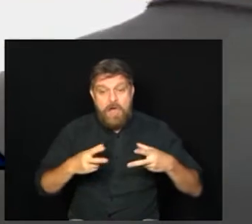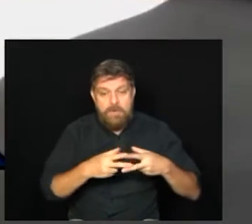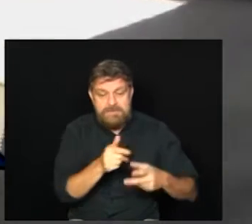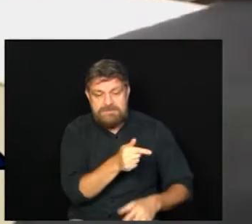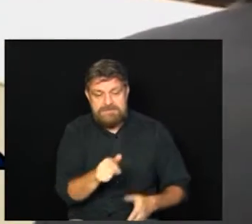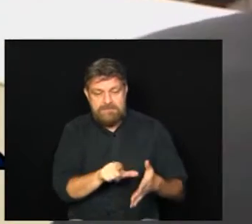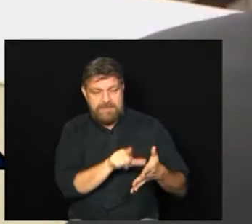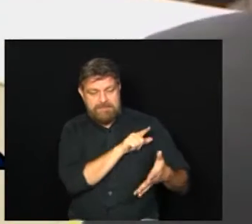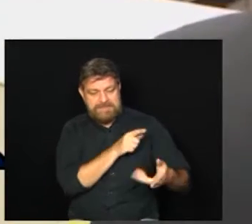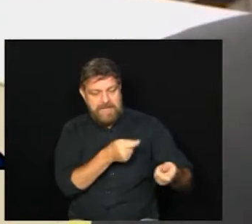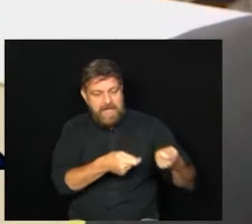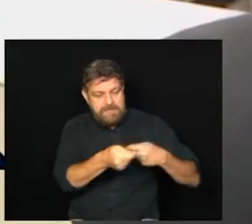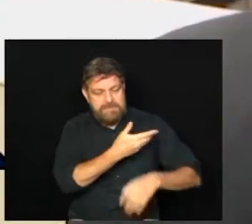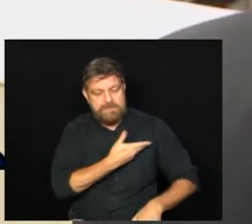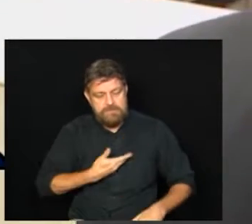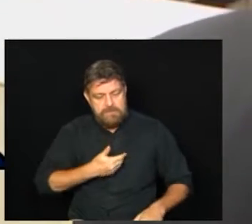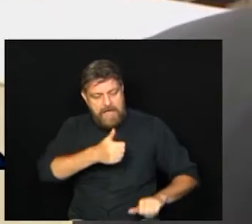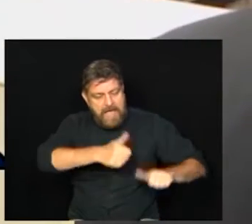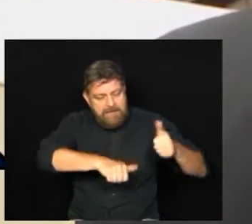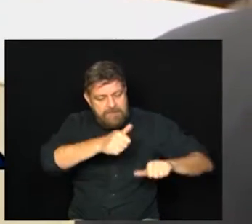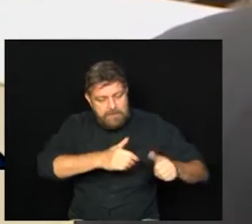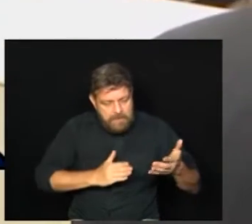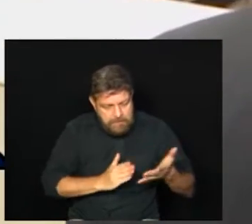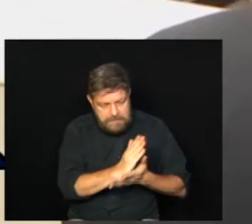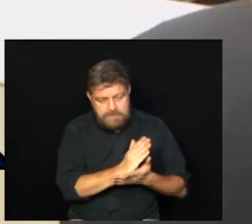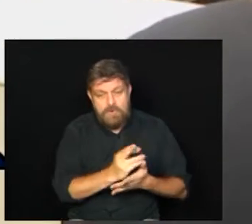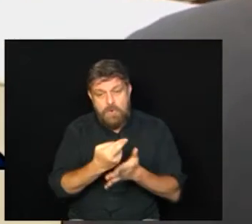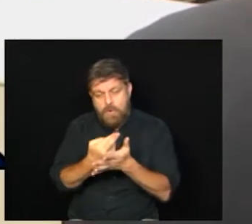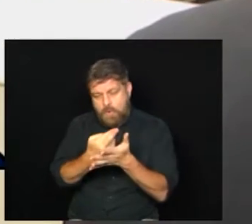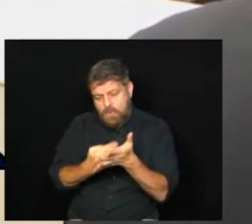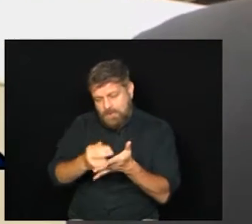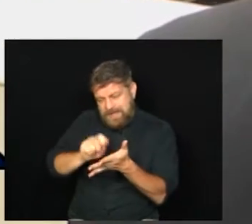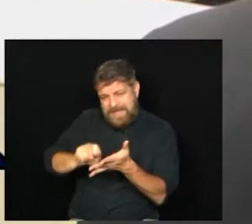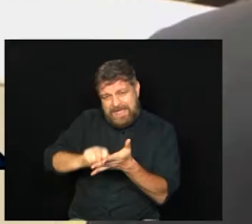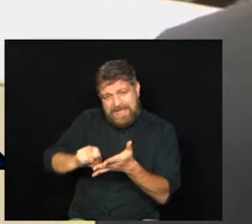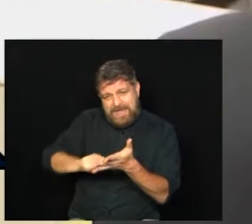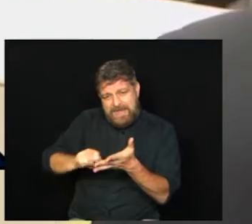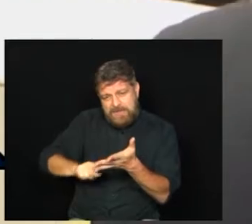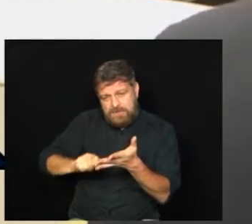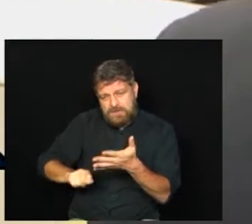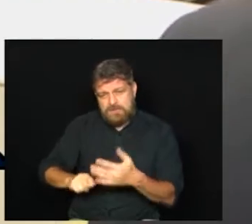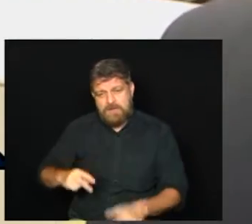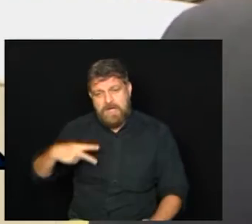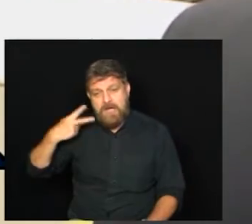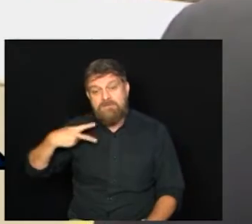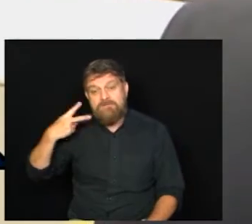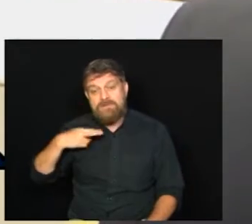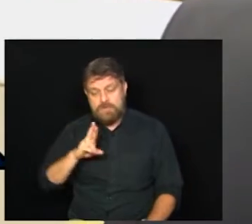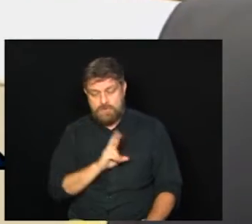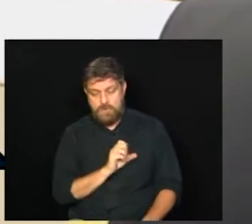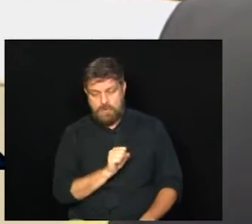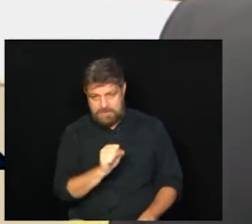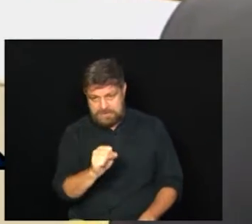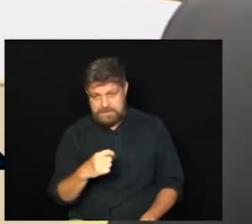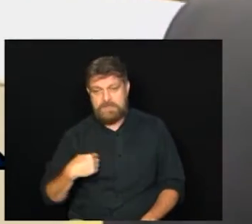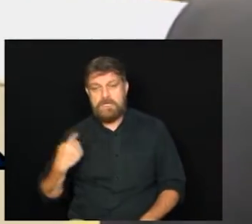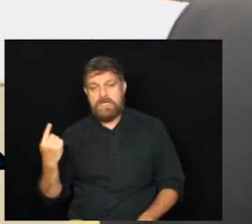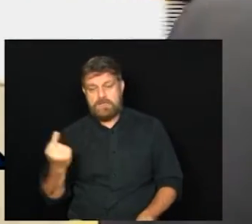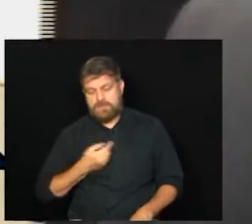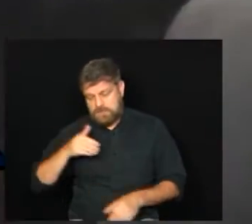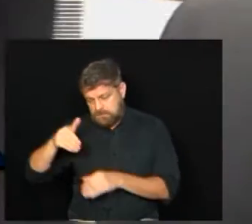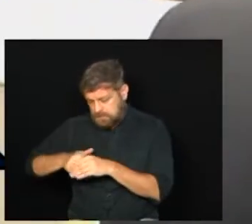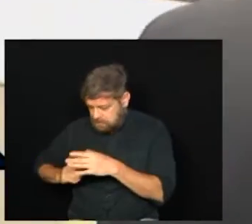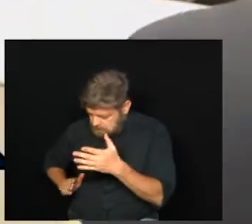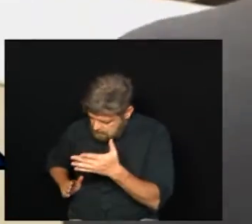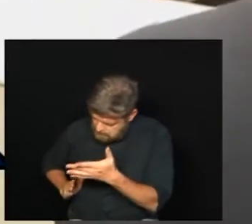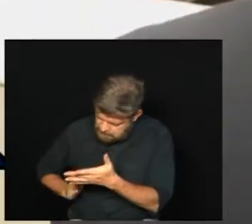Comissão de Administração Pública. O relator desse projeto foi o Rossini e nós aprovamos